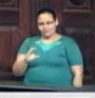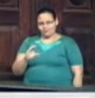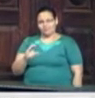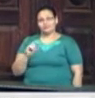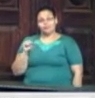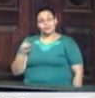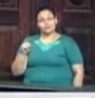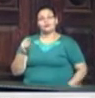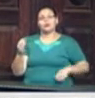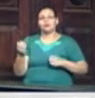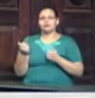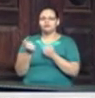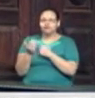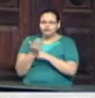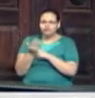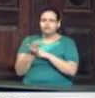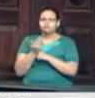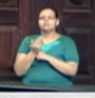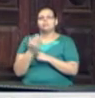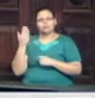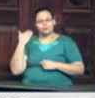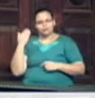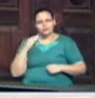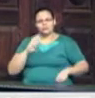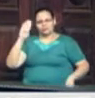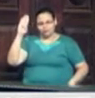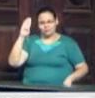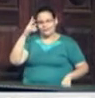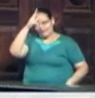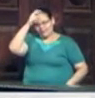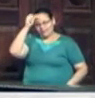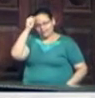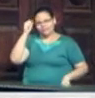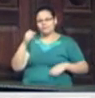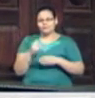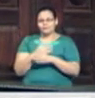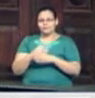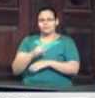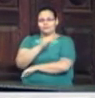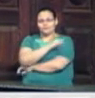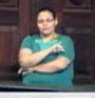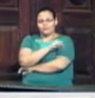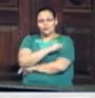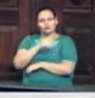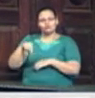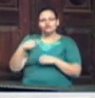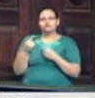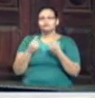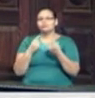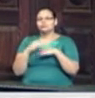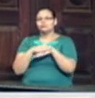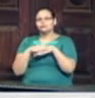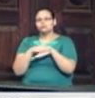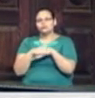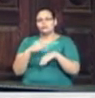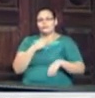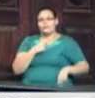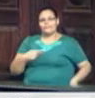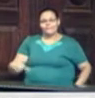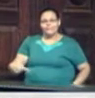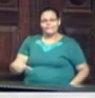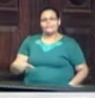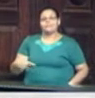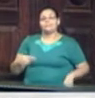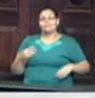ao apoio que recebi dele na minha candidatura a prefeito da cidade do Rio de Janeiro. E conversamos muito com o presidente sobre o que